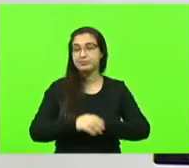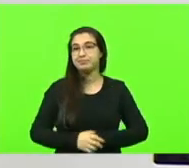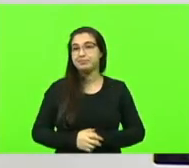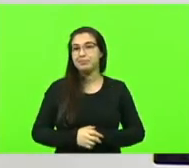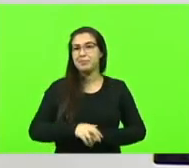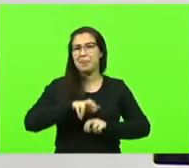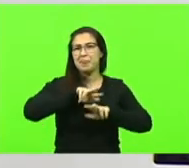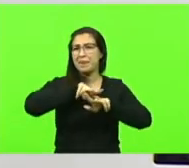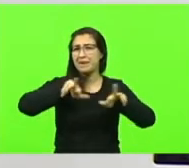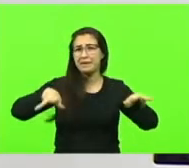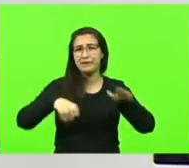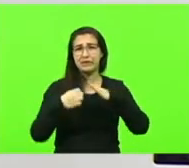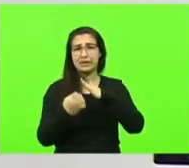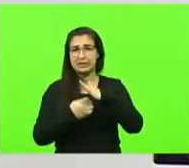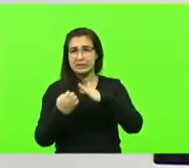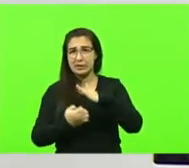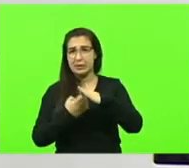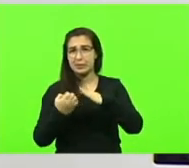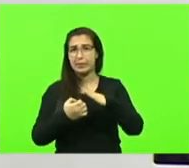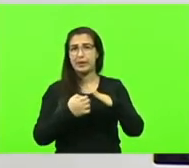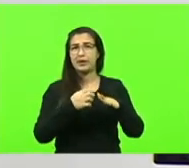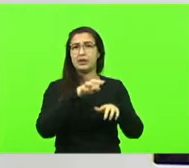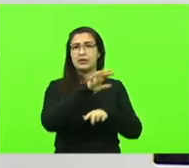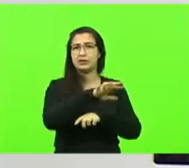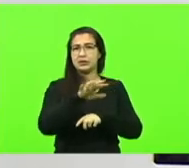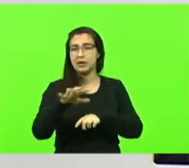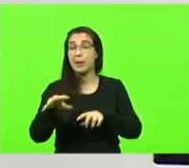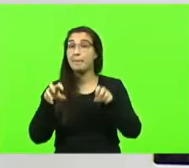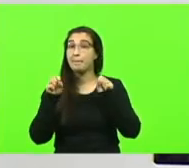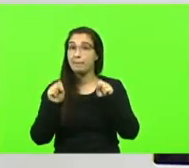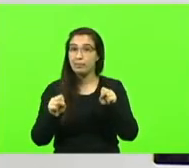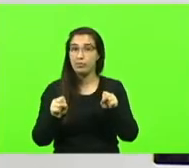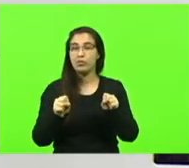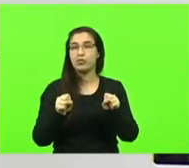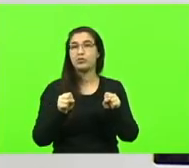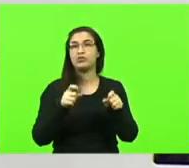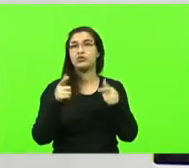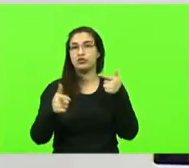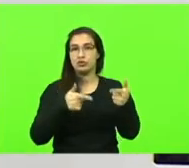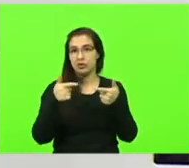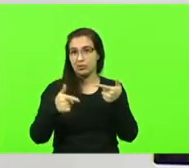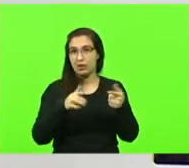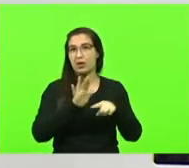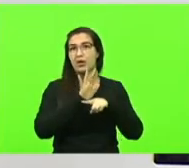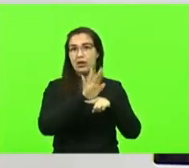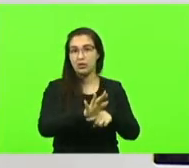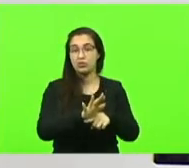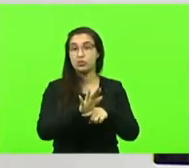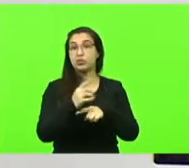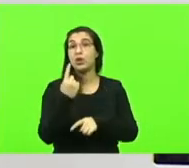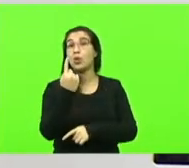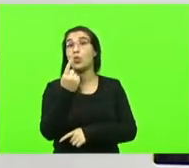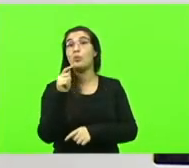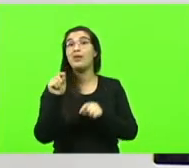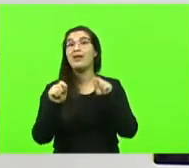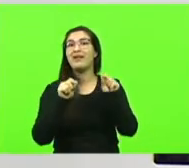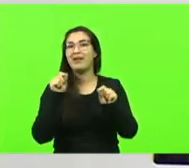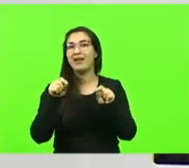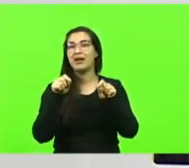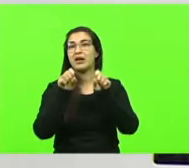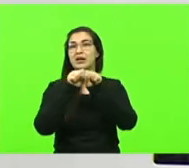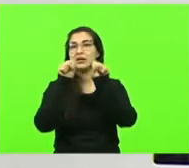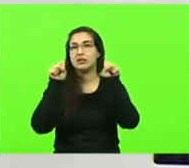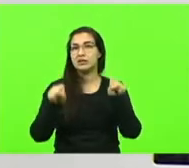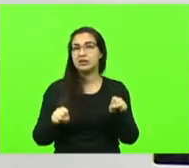várias empresas da região que poderiam atuar neste tipo de serviço, uma delas é a Software